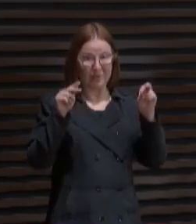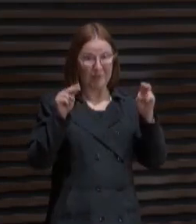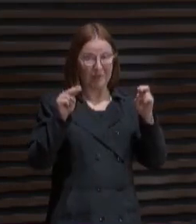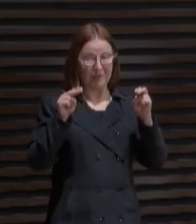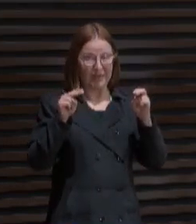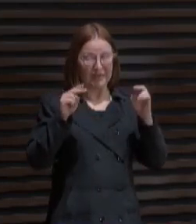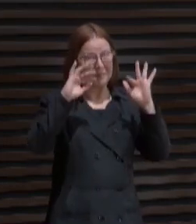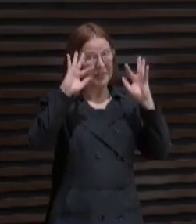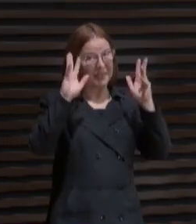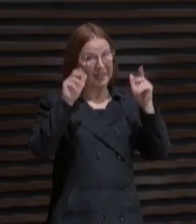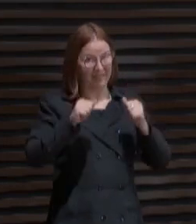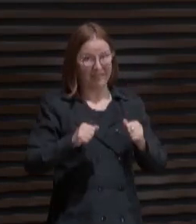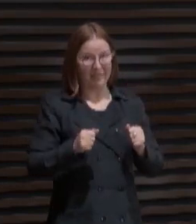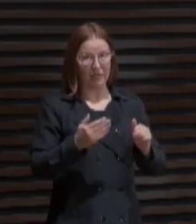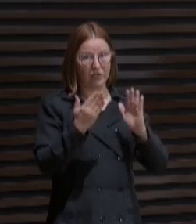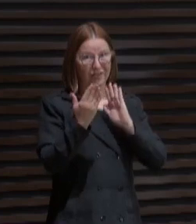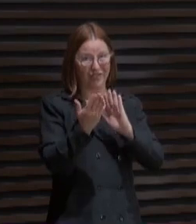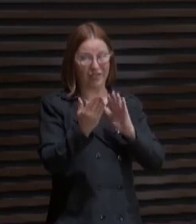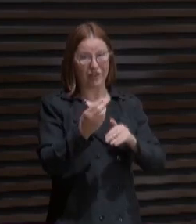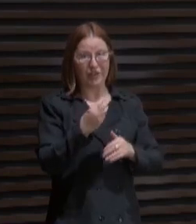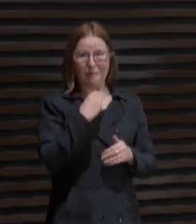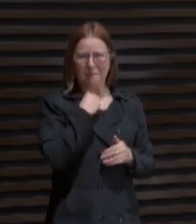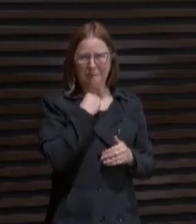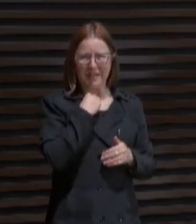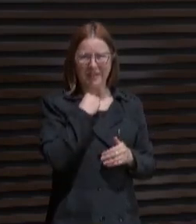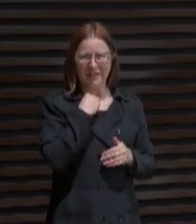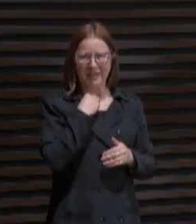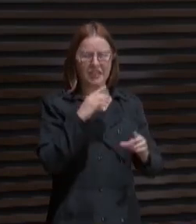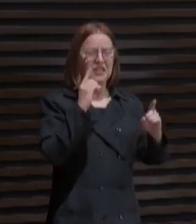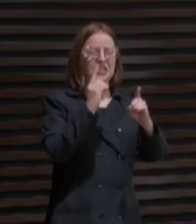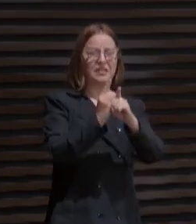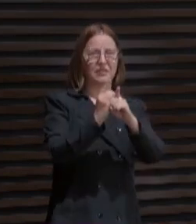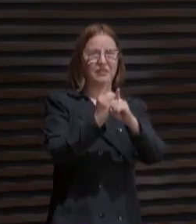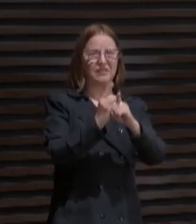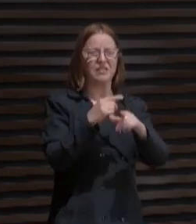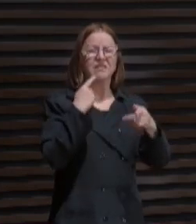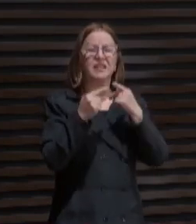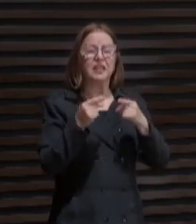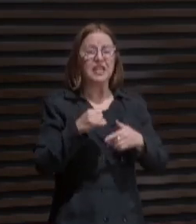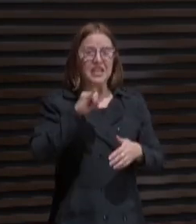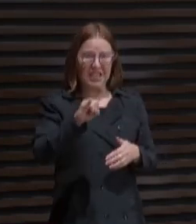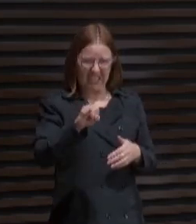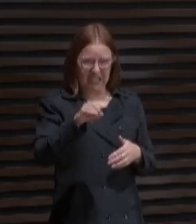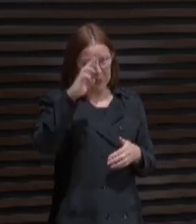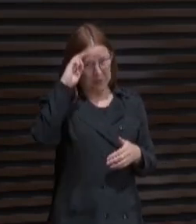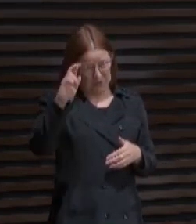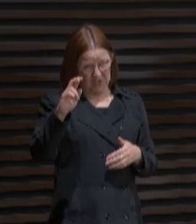de Marta, quando ela chega até Jesus e fala: se o Senhor tivesse